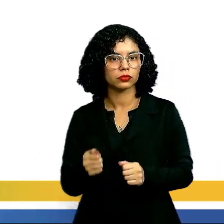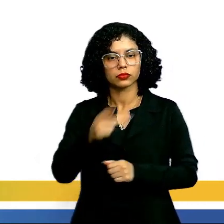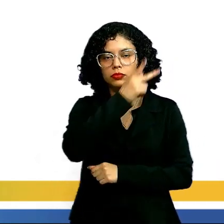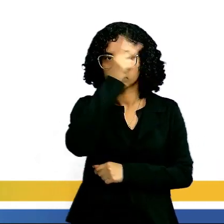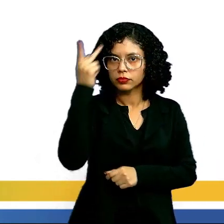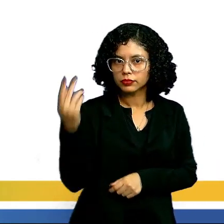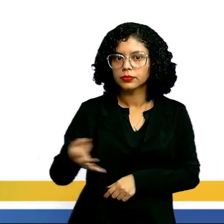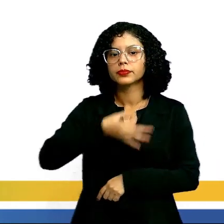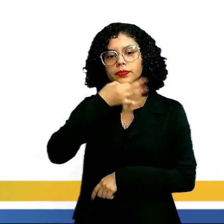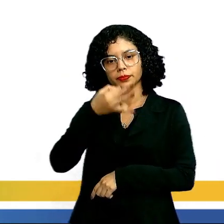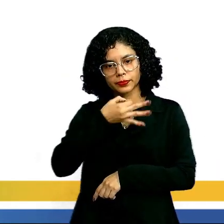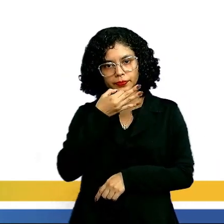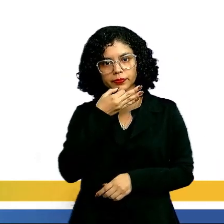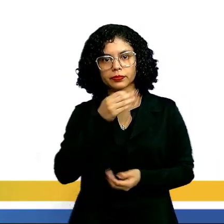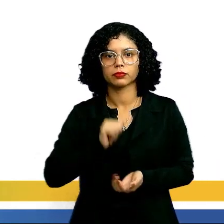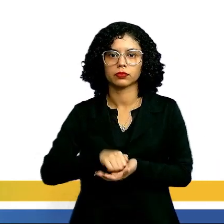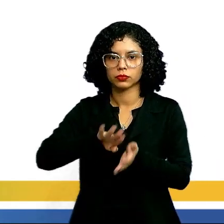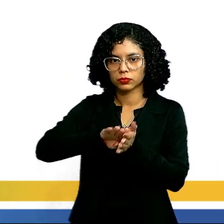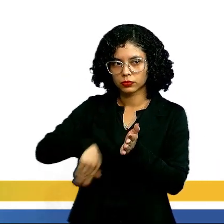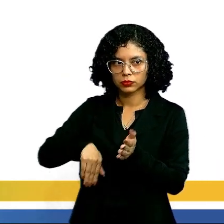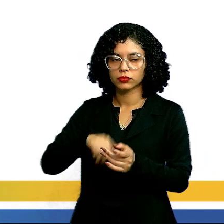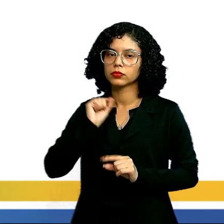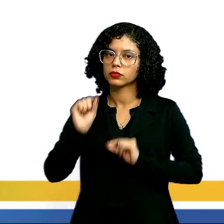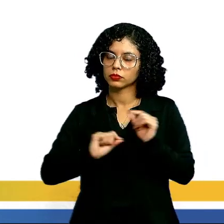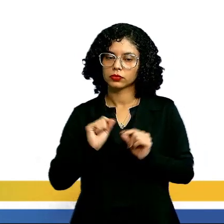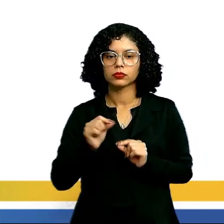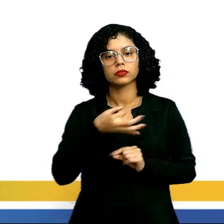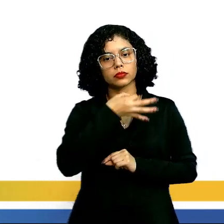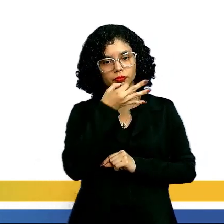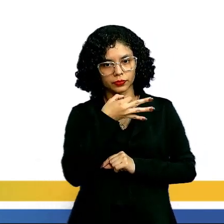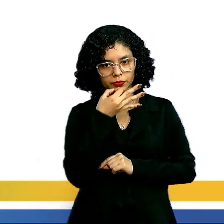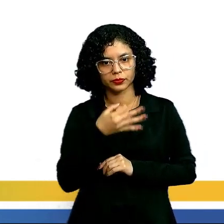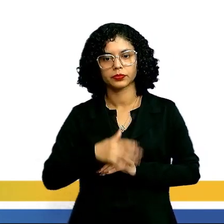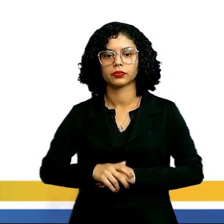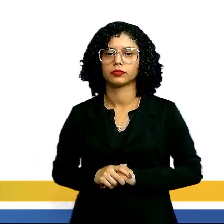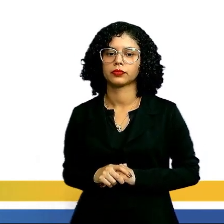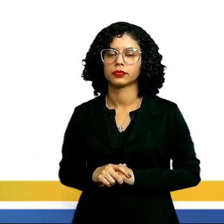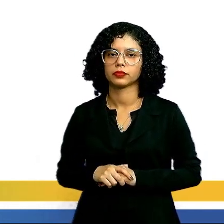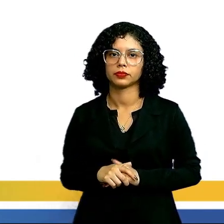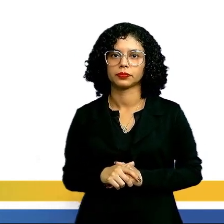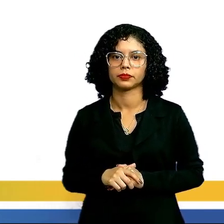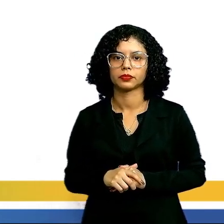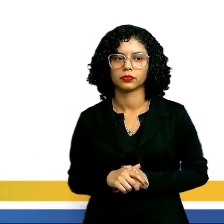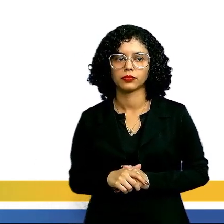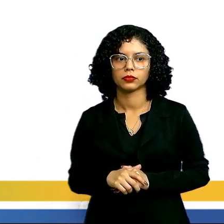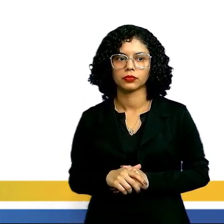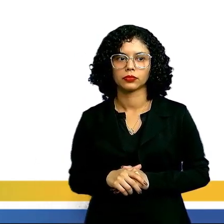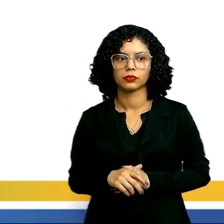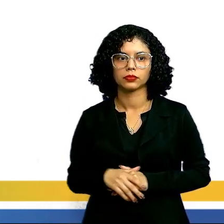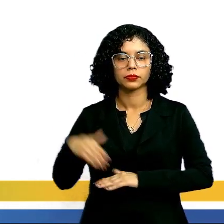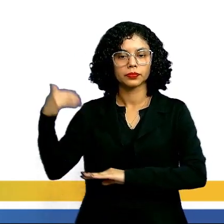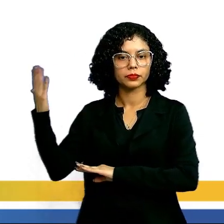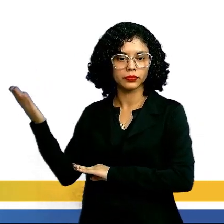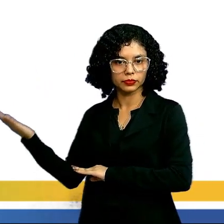o total de pessoas que opinaram, subtraindo os que não opinaram.